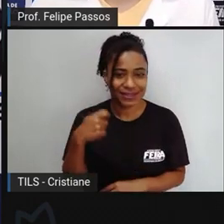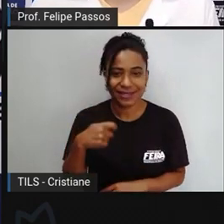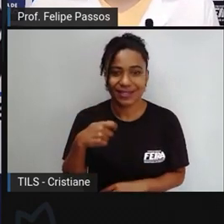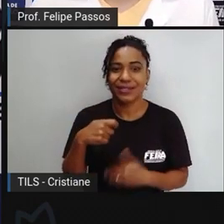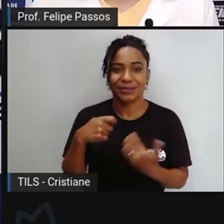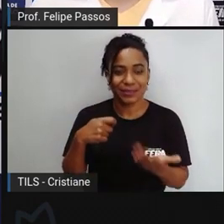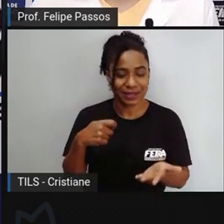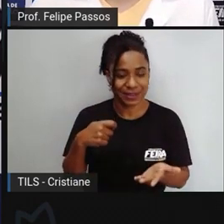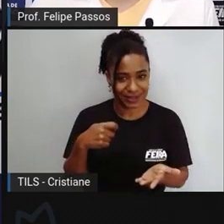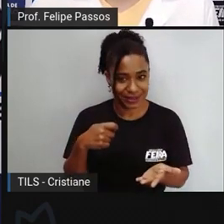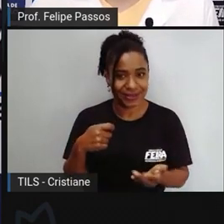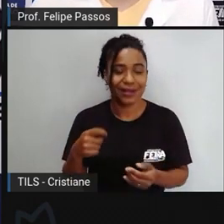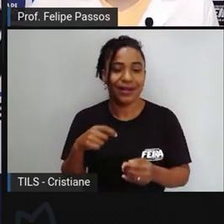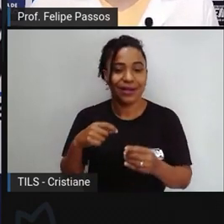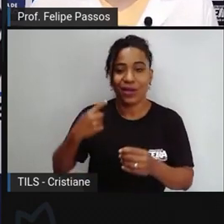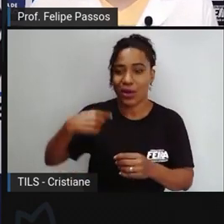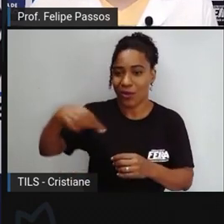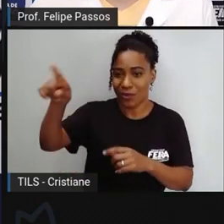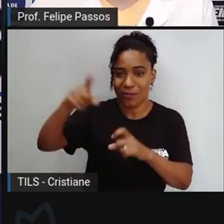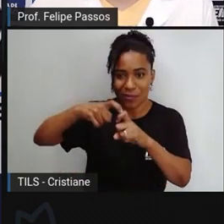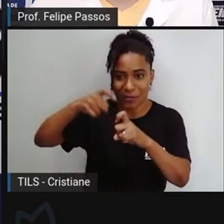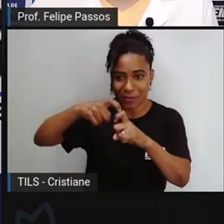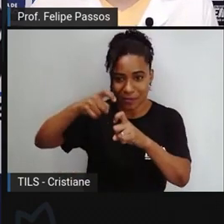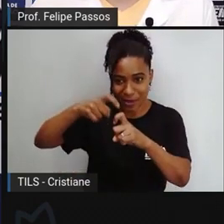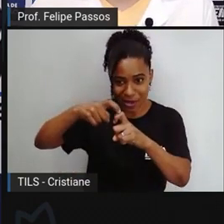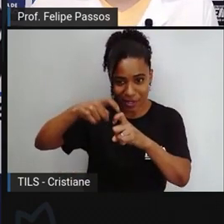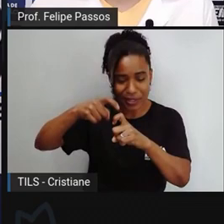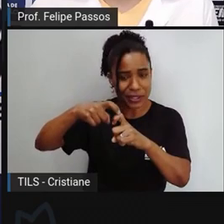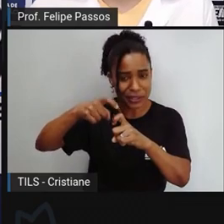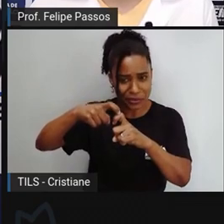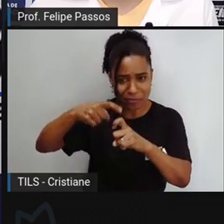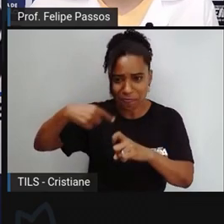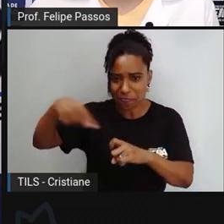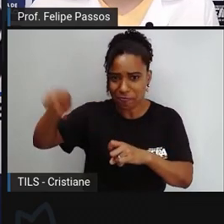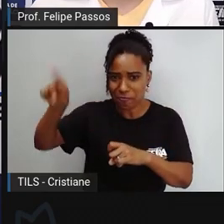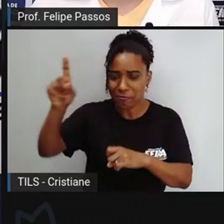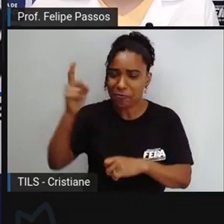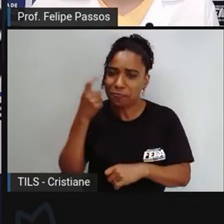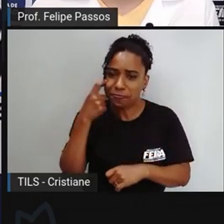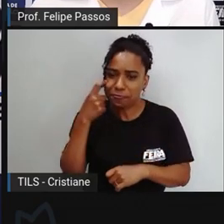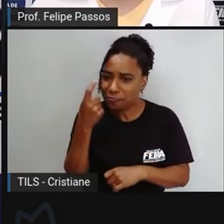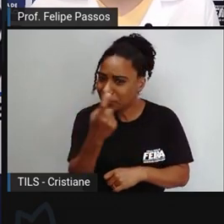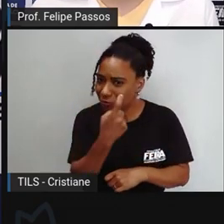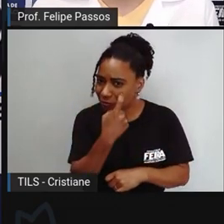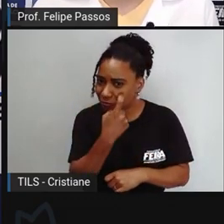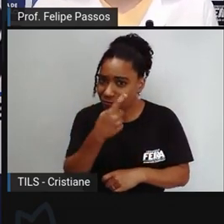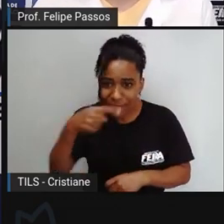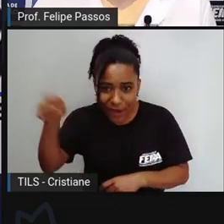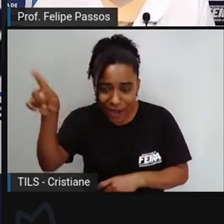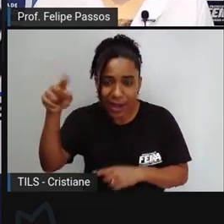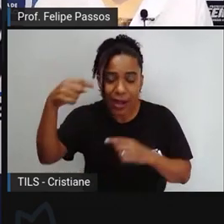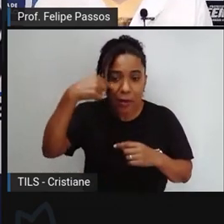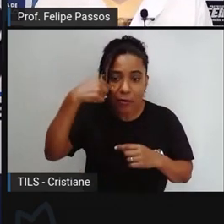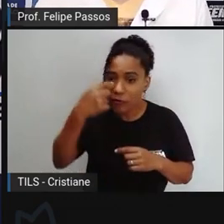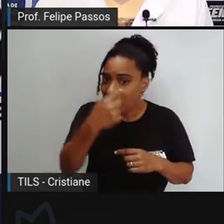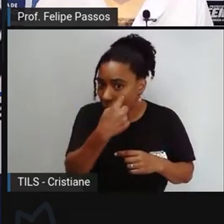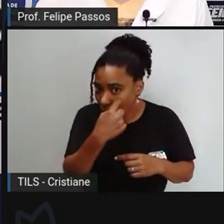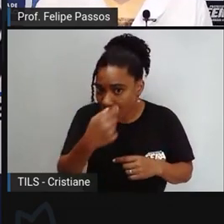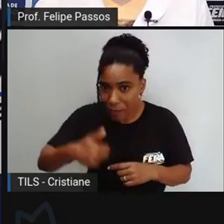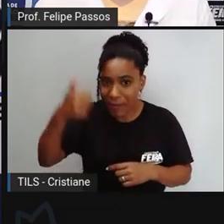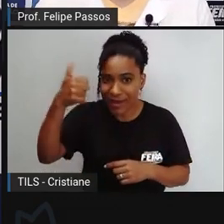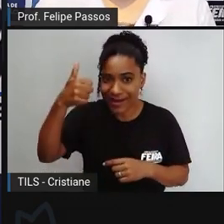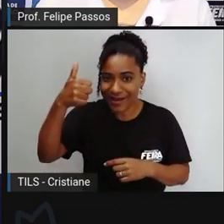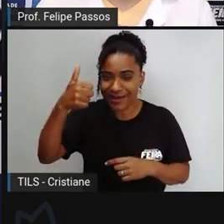oftalmologista epa que resposta é essa a pergunta não foi